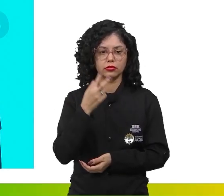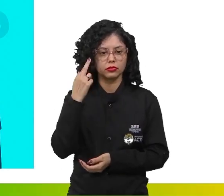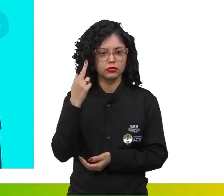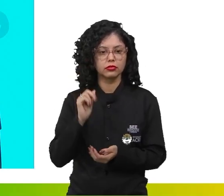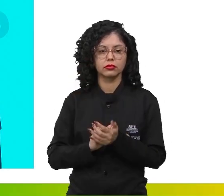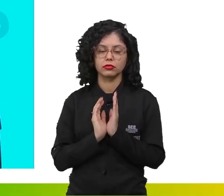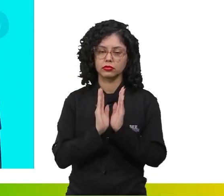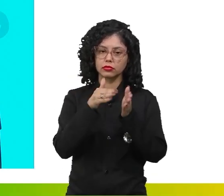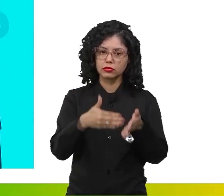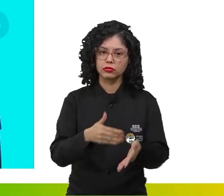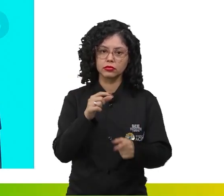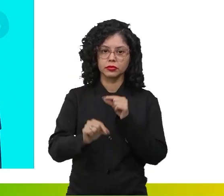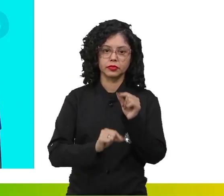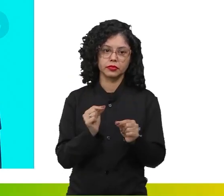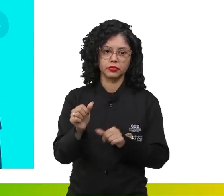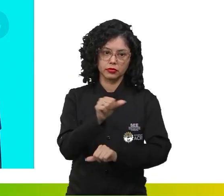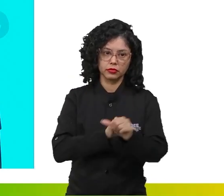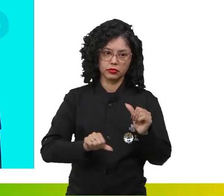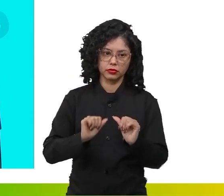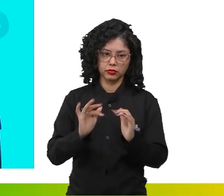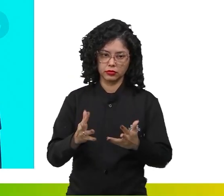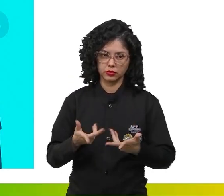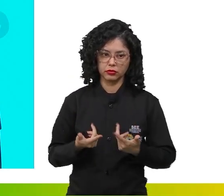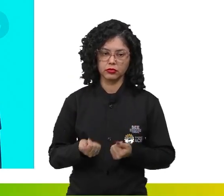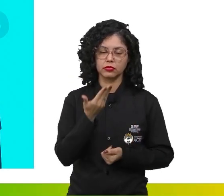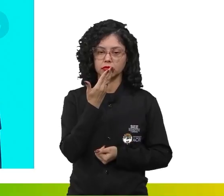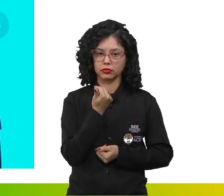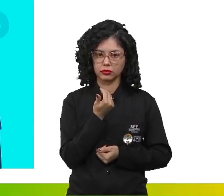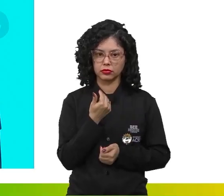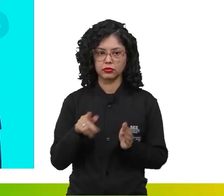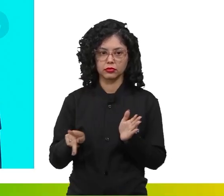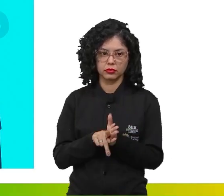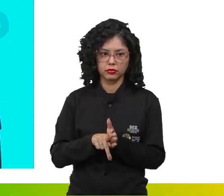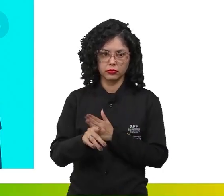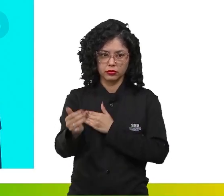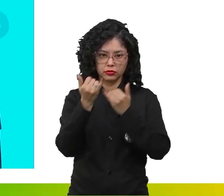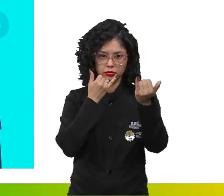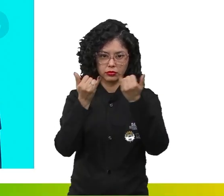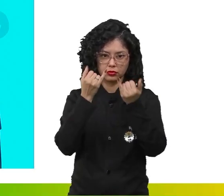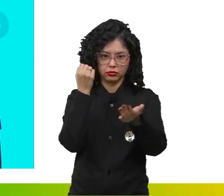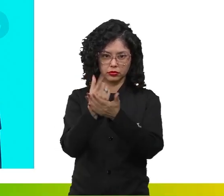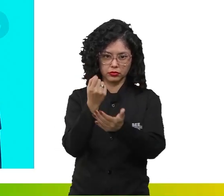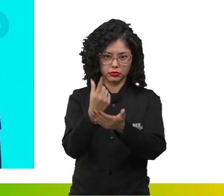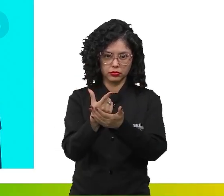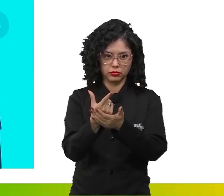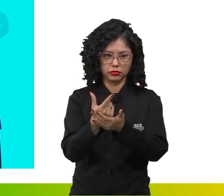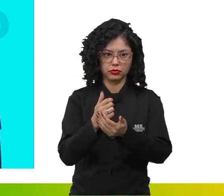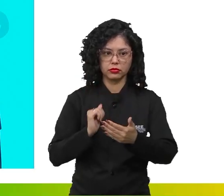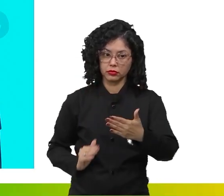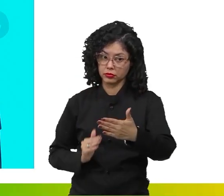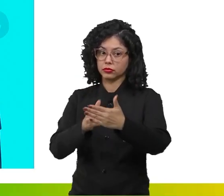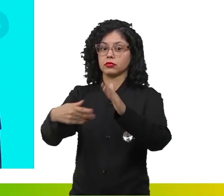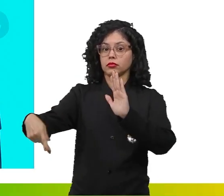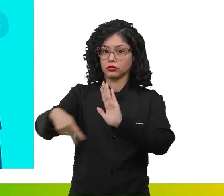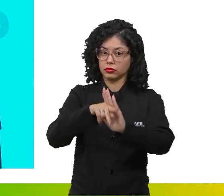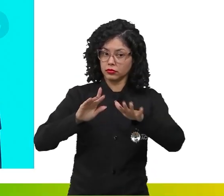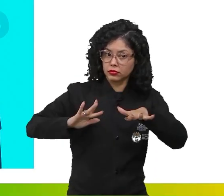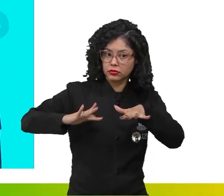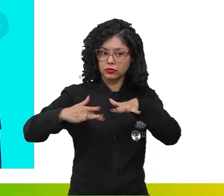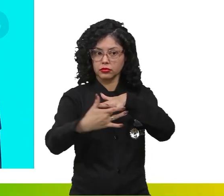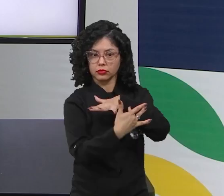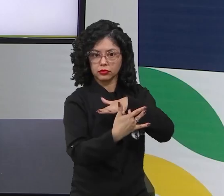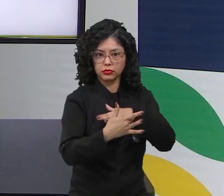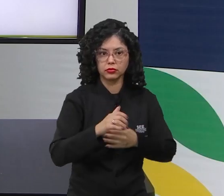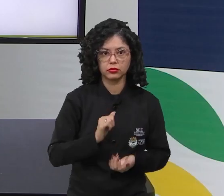como objetivo aí a mudança de hábitos de consumo e informação. E impacto das redes sociais